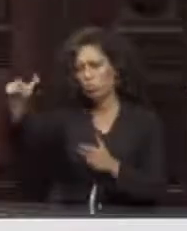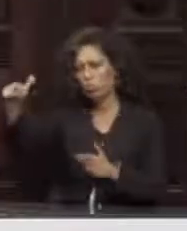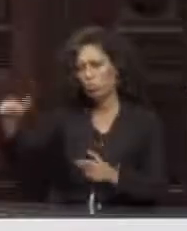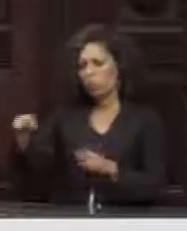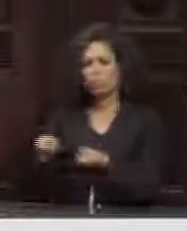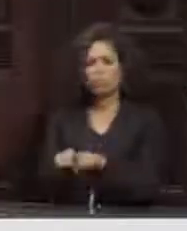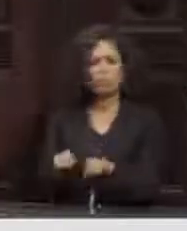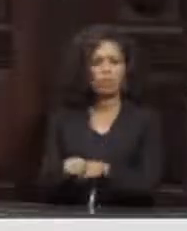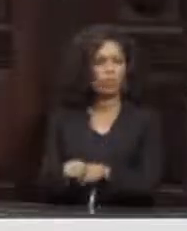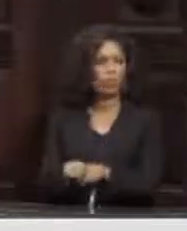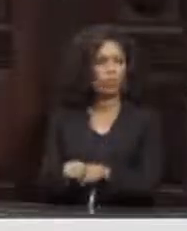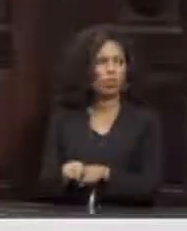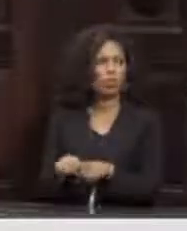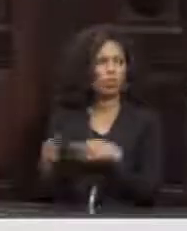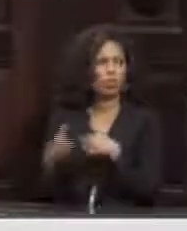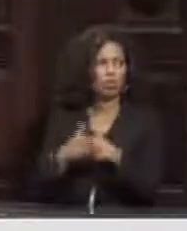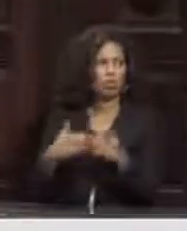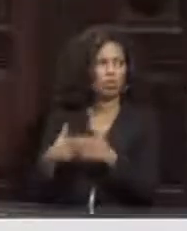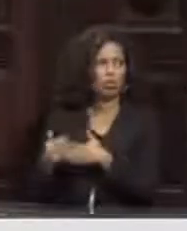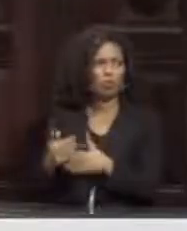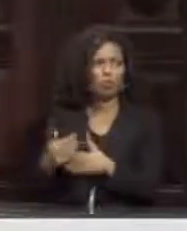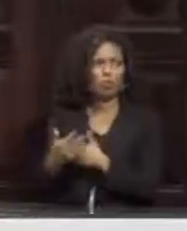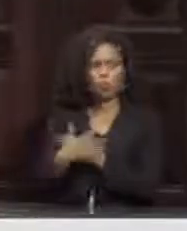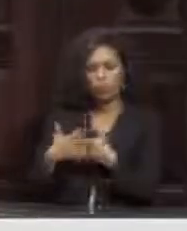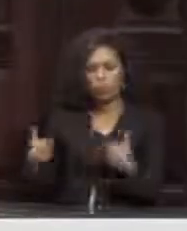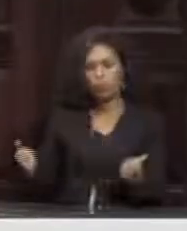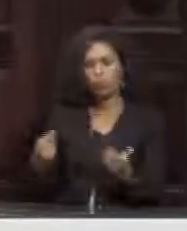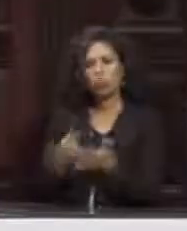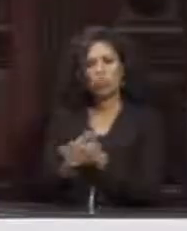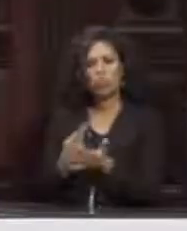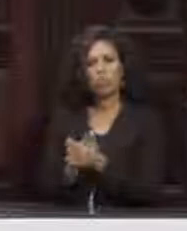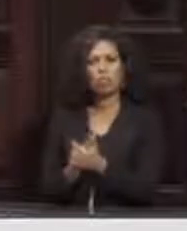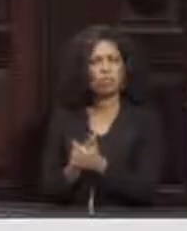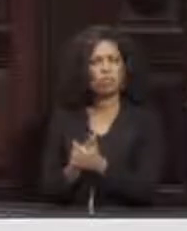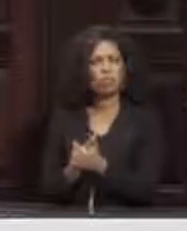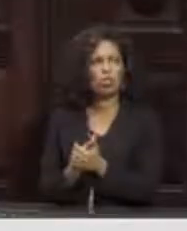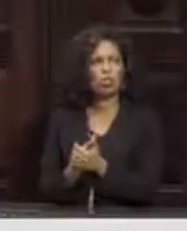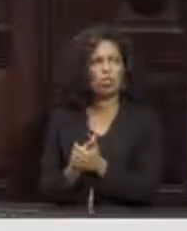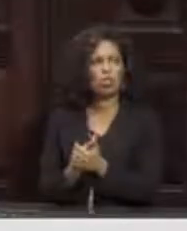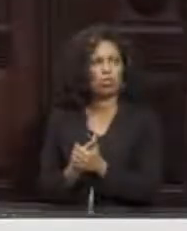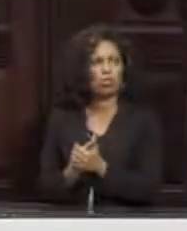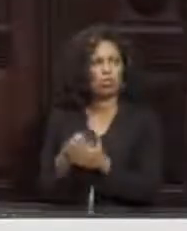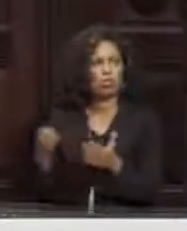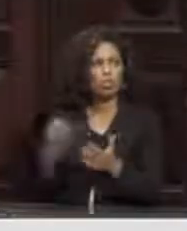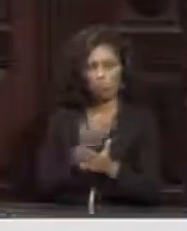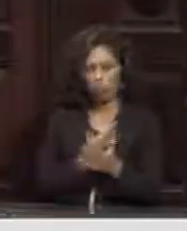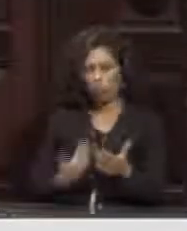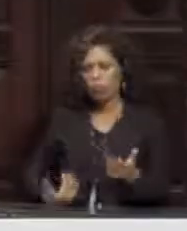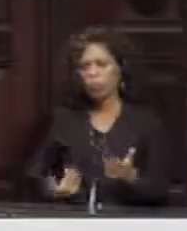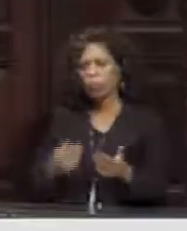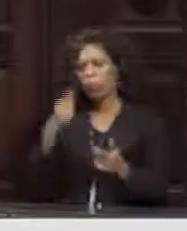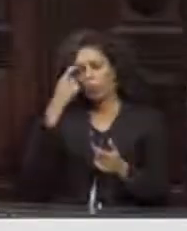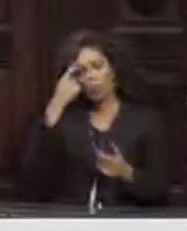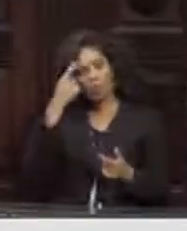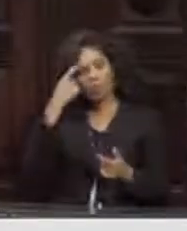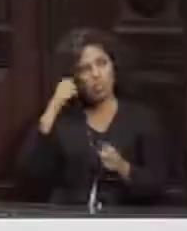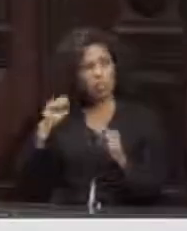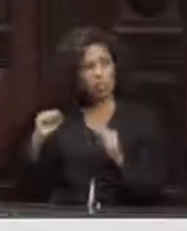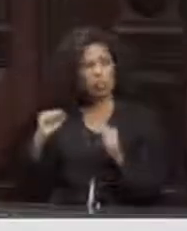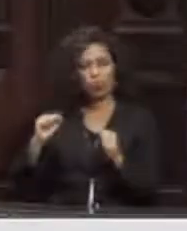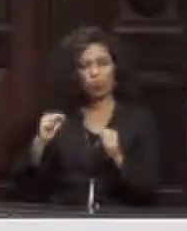presidente, as coisas estão muito claras. Se o governo pensa que